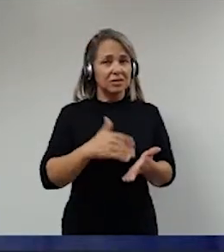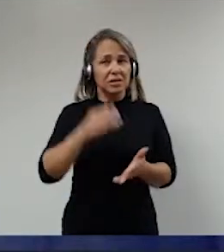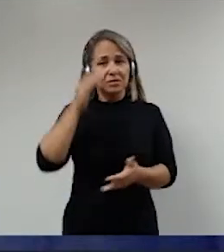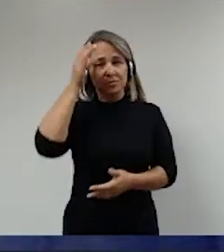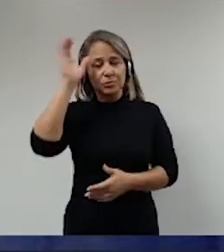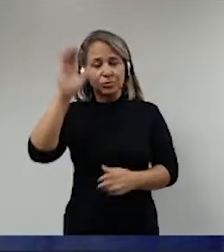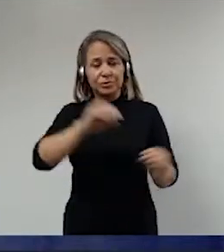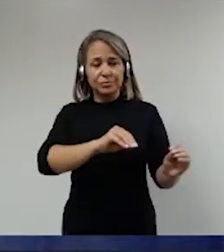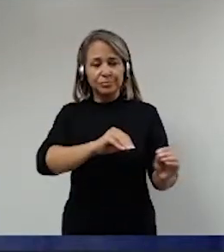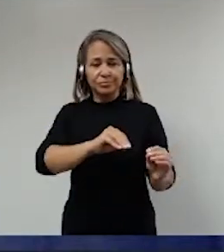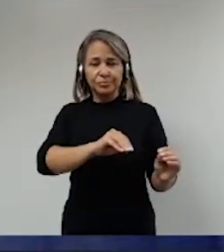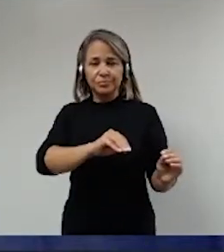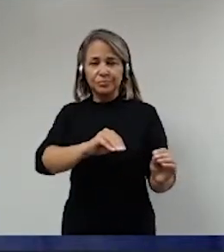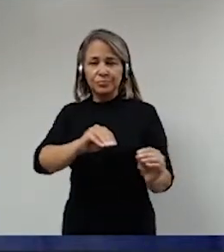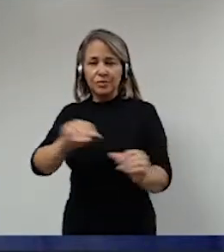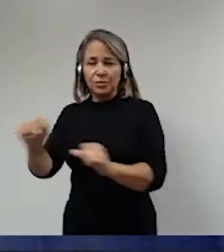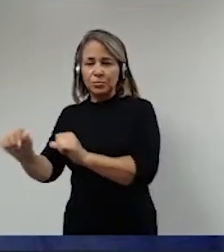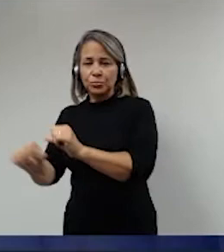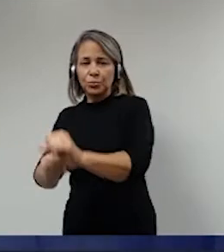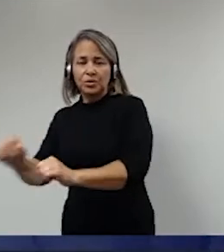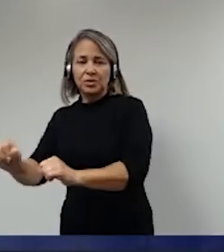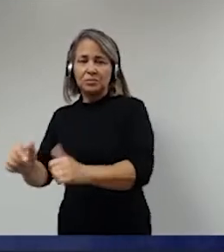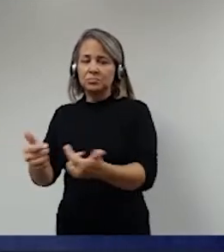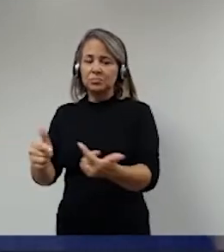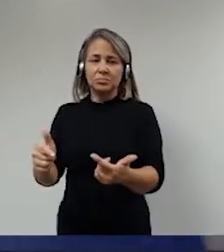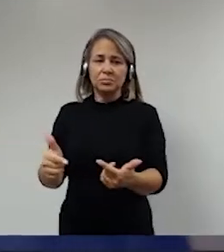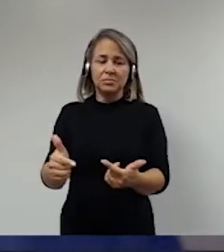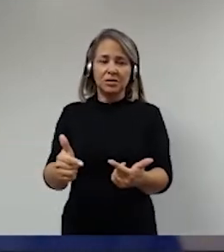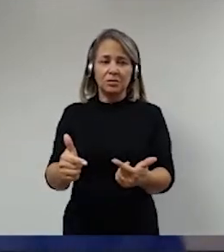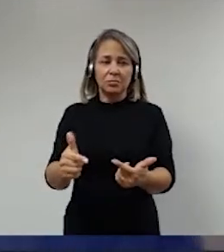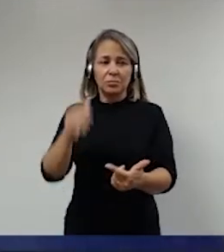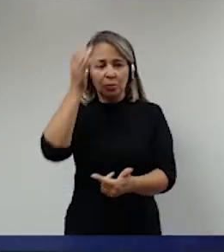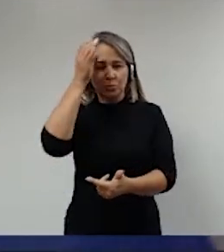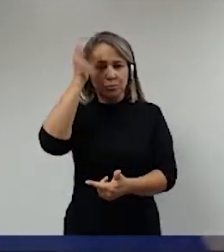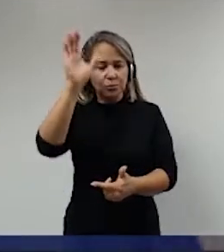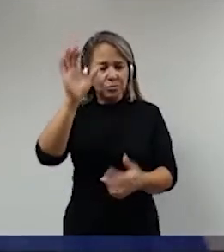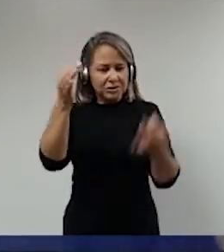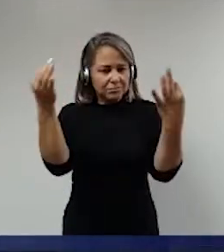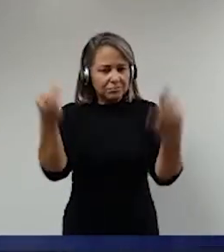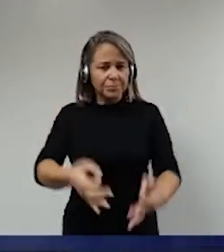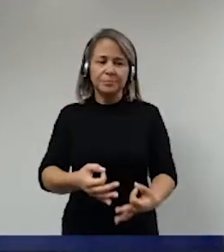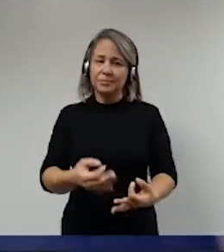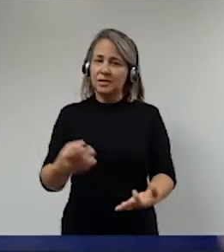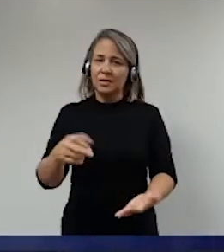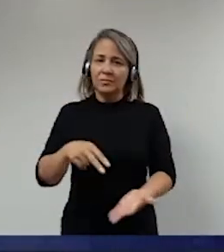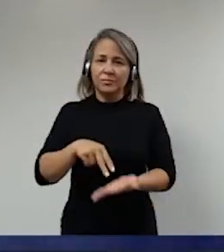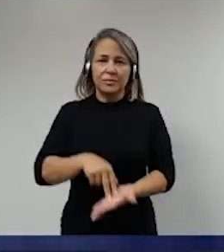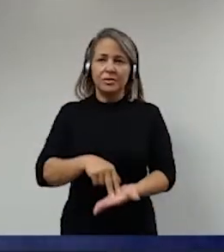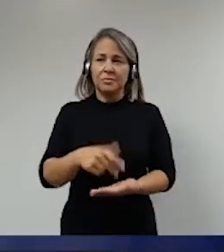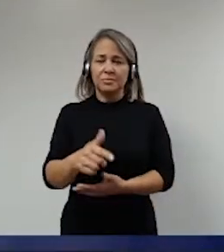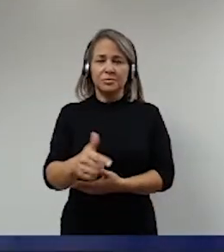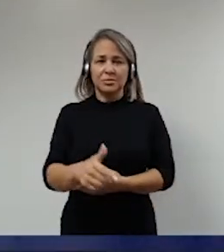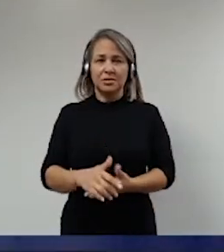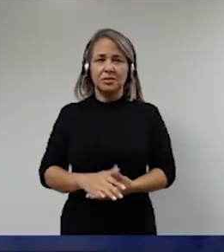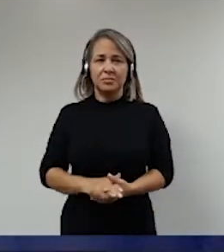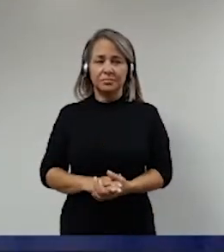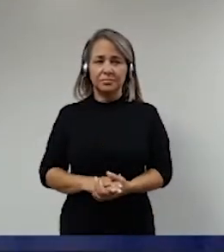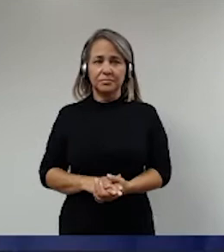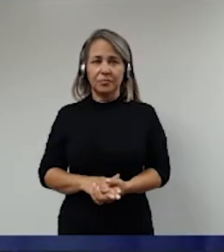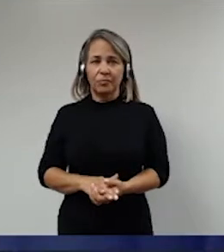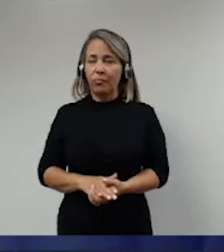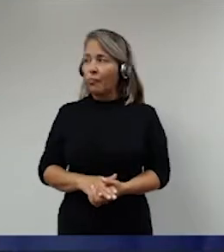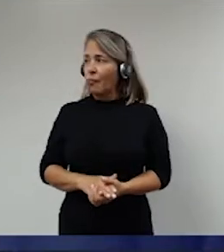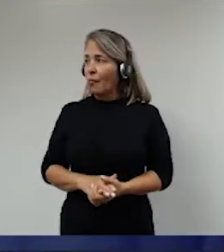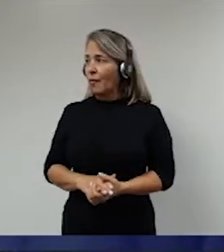sendo trocados, né? Assim, não temos uma política cultural definida, né? E esse desmonte, assim,